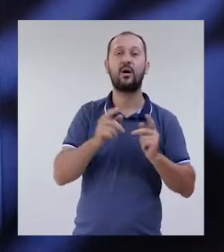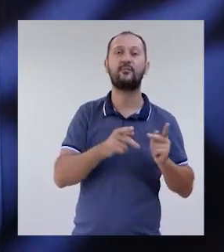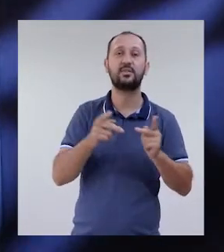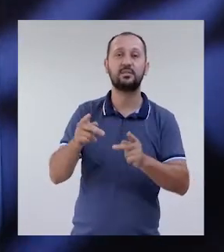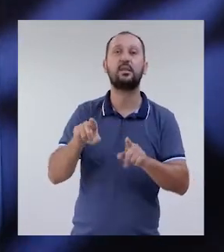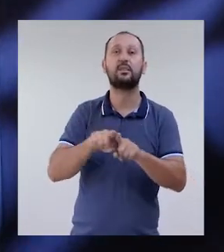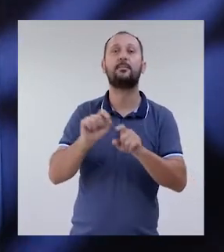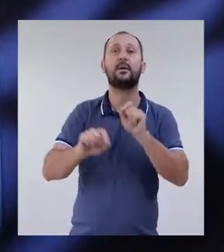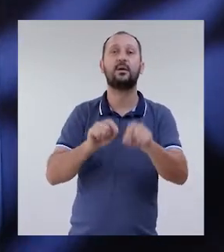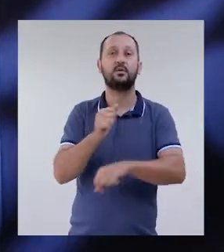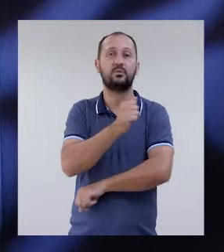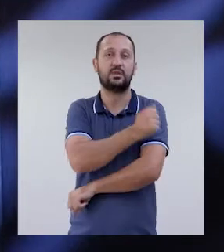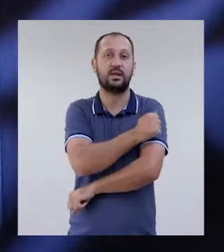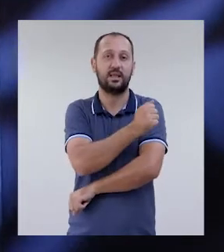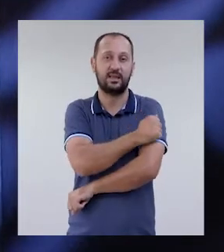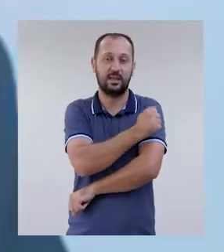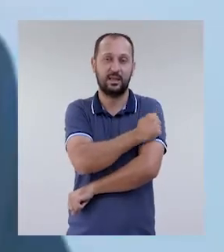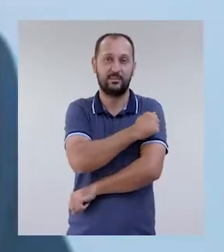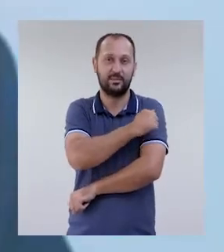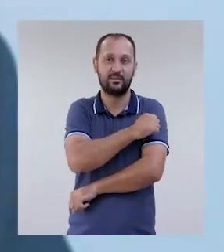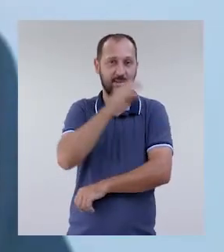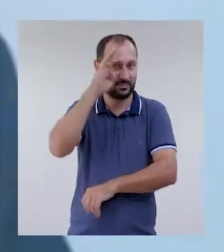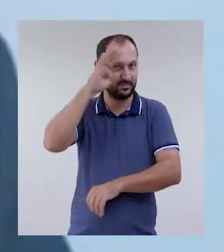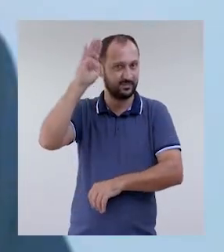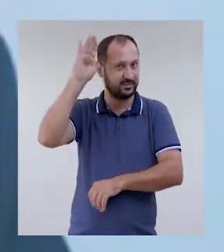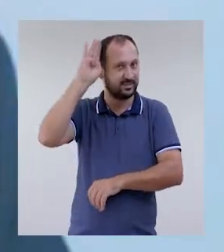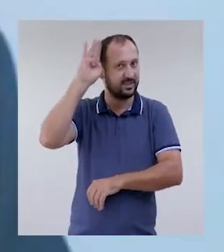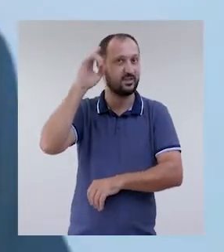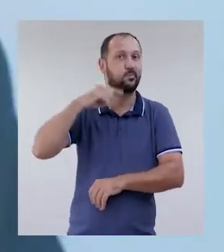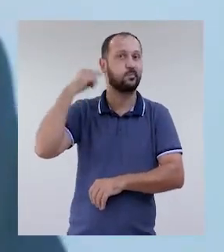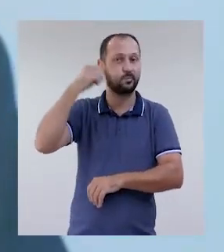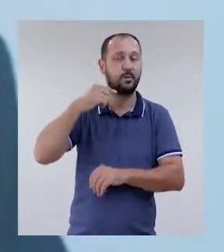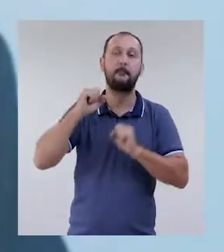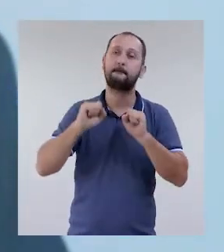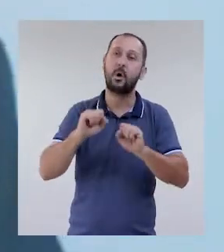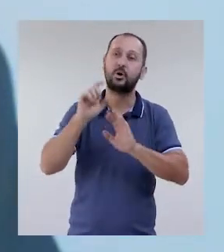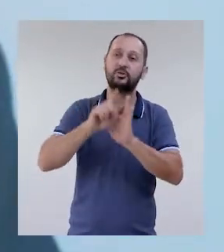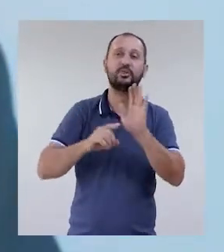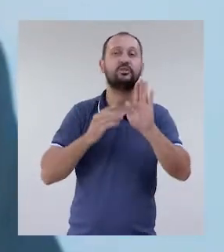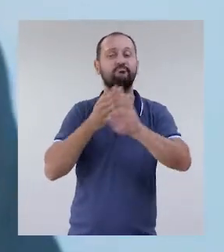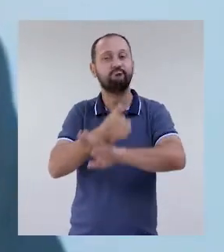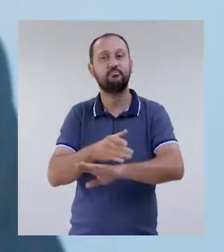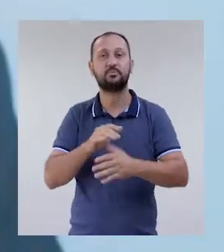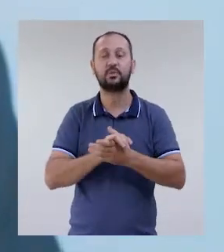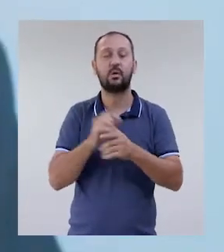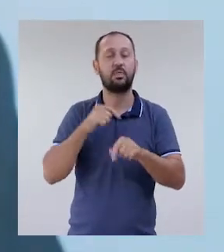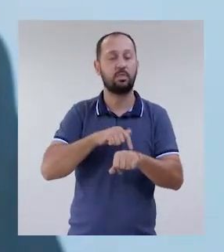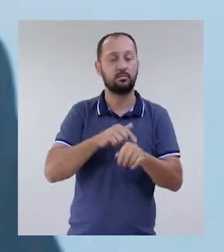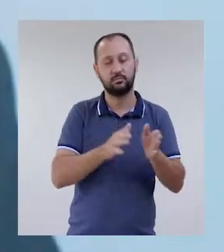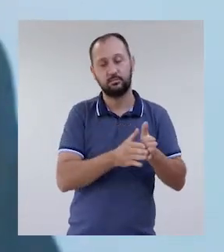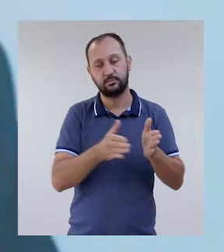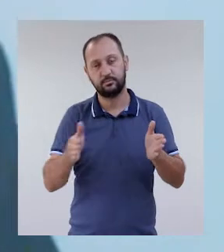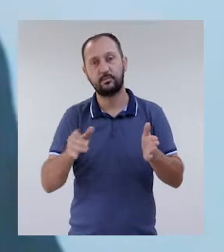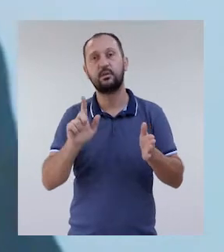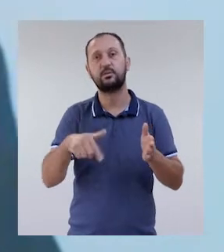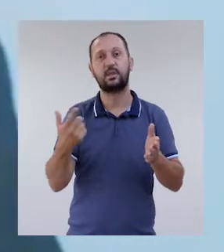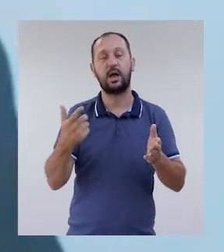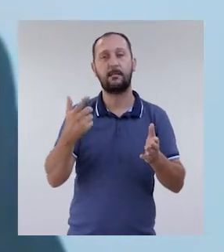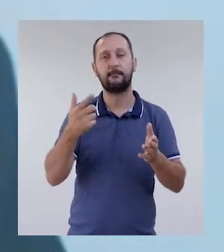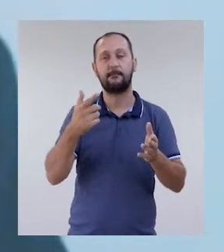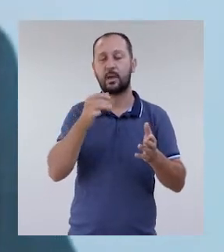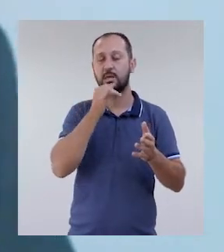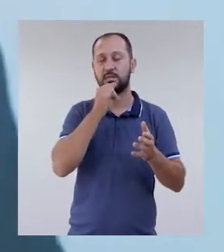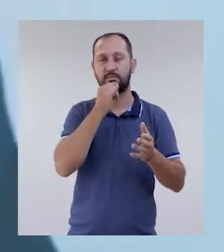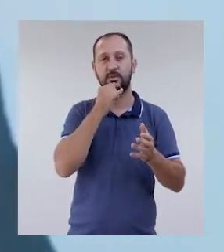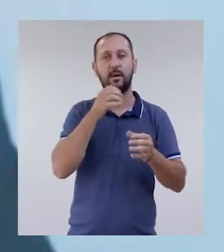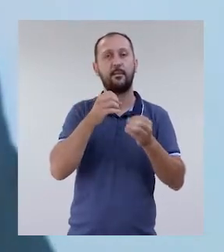visitas dos acadêmicos de direito, né? Exatamente. Então, você podia me perguntar, então, nesse período, isso está